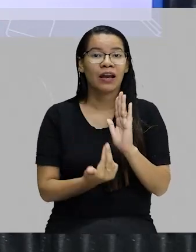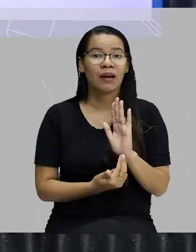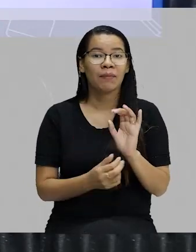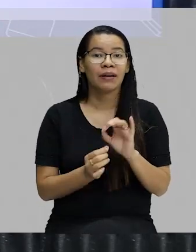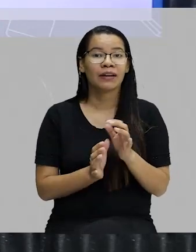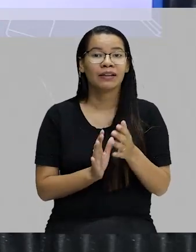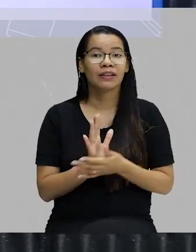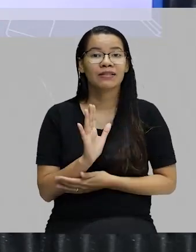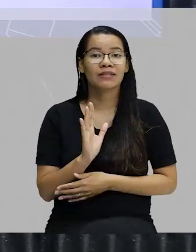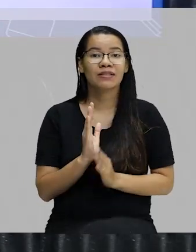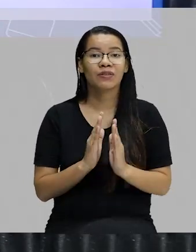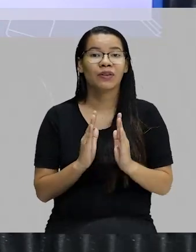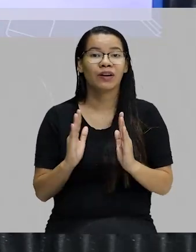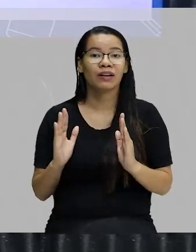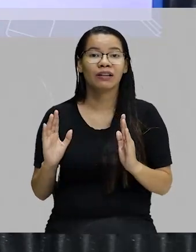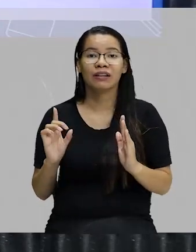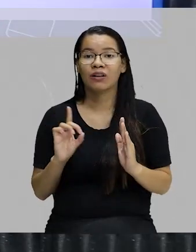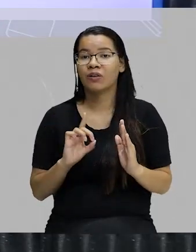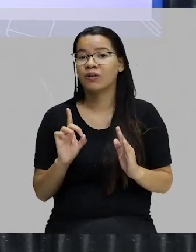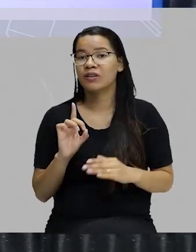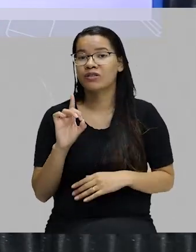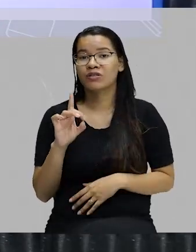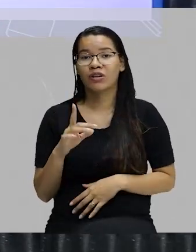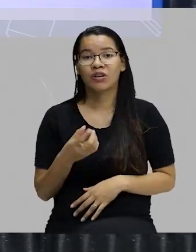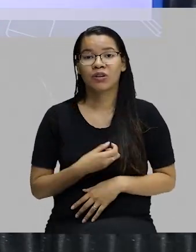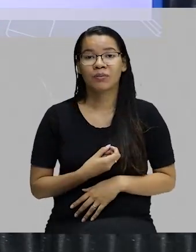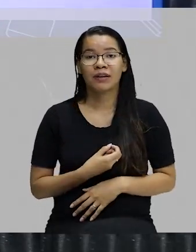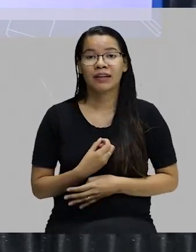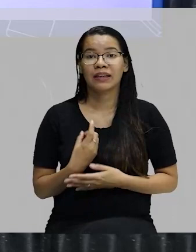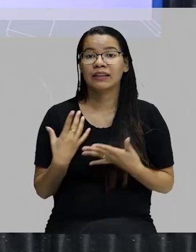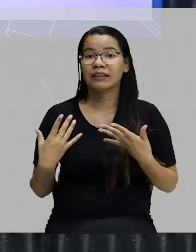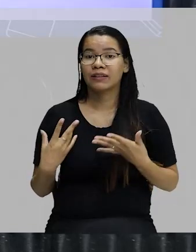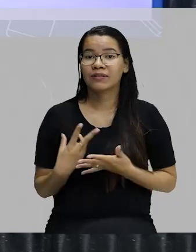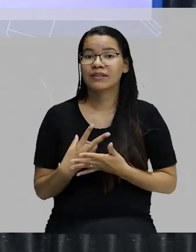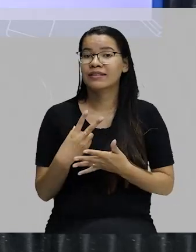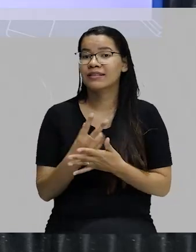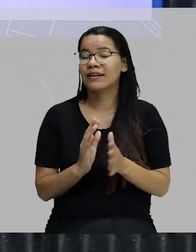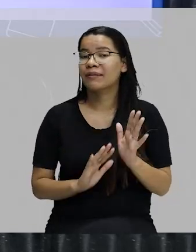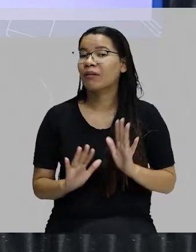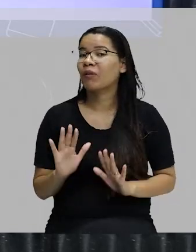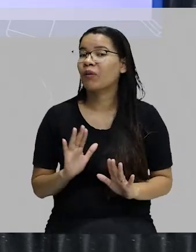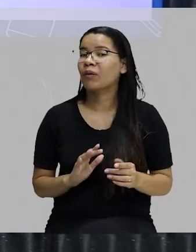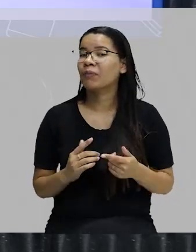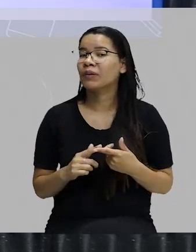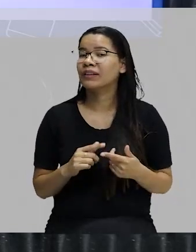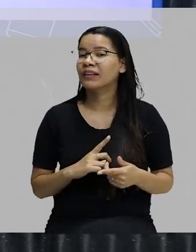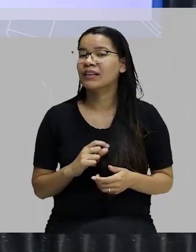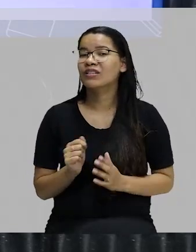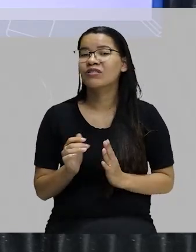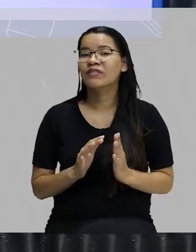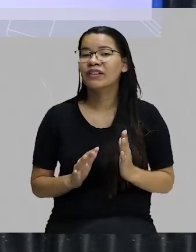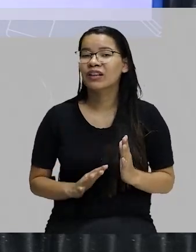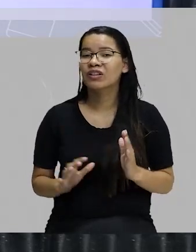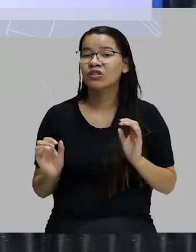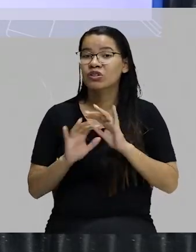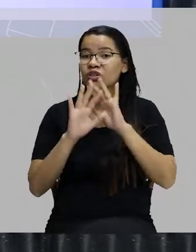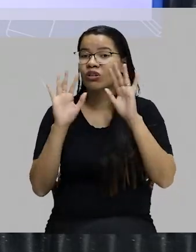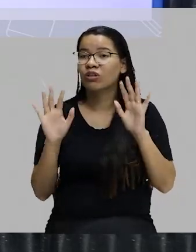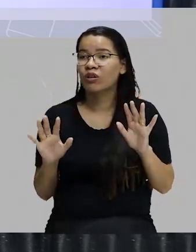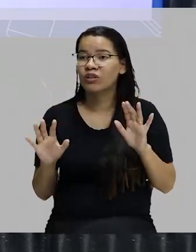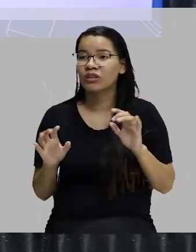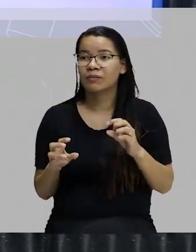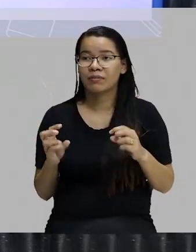exclusivamente numérico, tá bom? Então, sempre toma cuidado, porque tem muitos exercícios de lógica, tá? Esses exercícios de